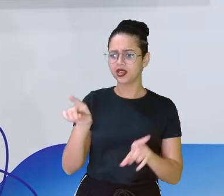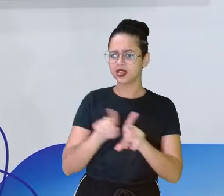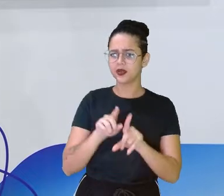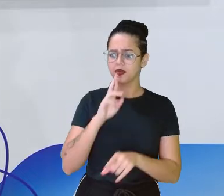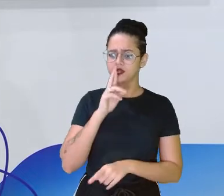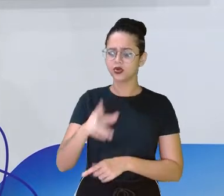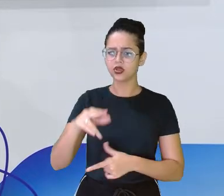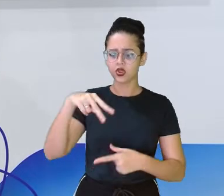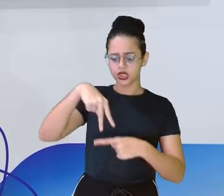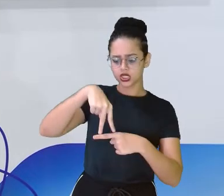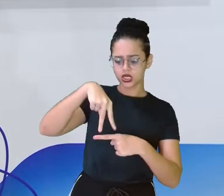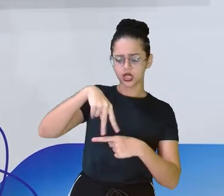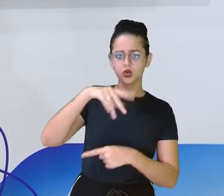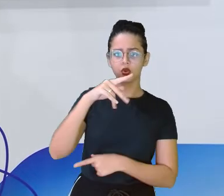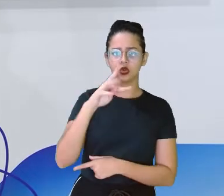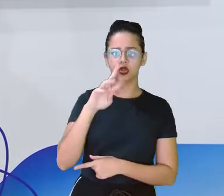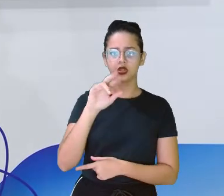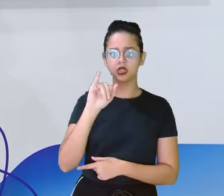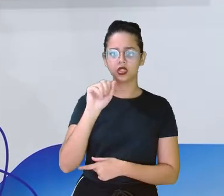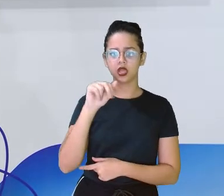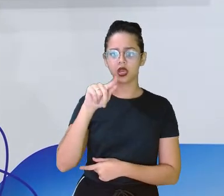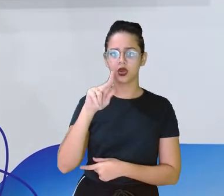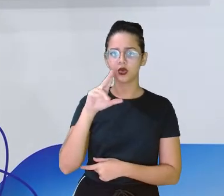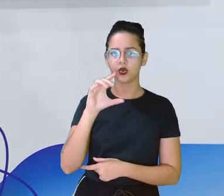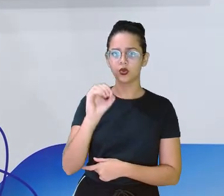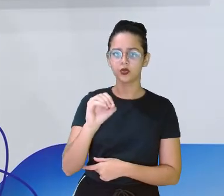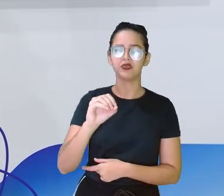respondeu triângulos. E vocês estão